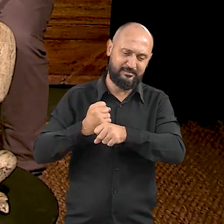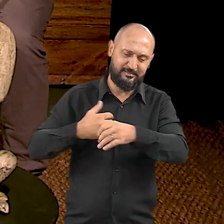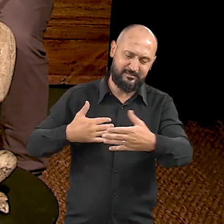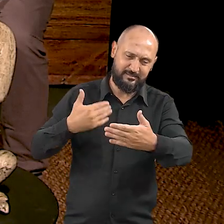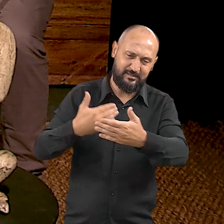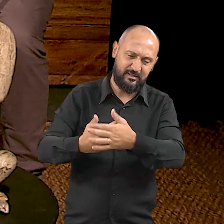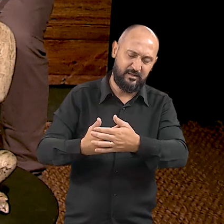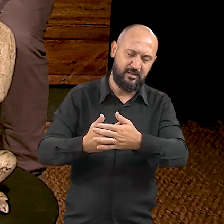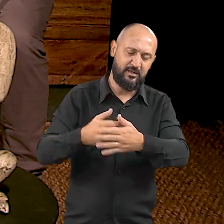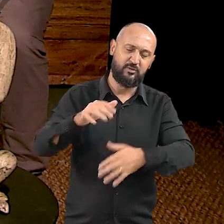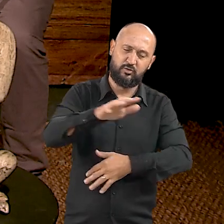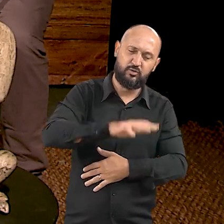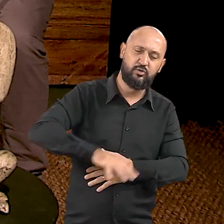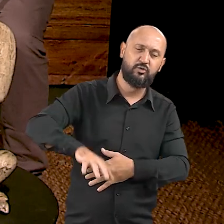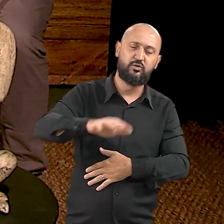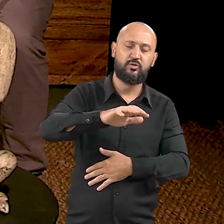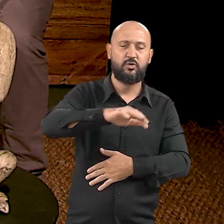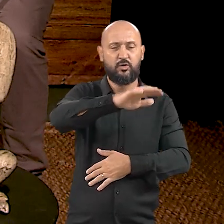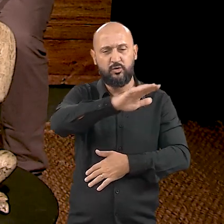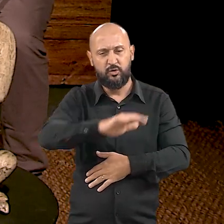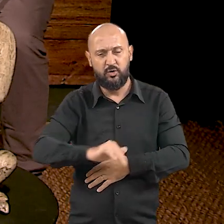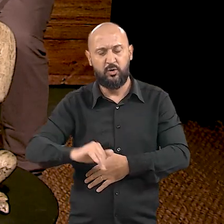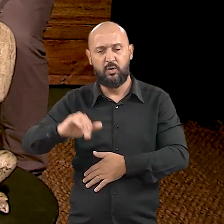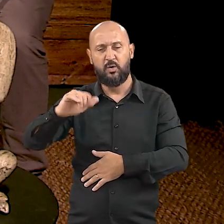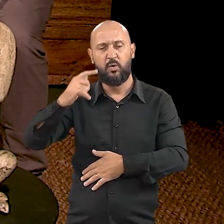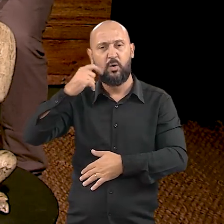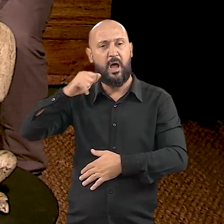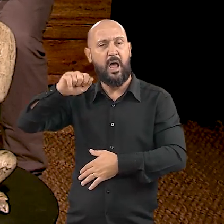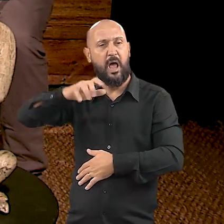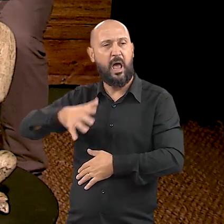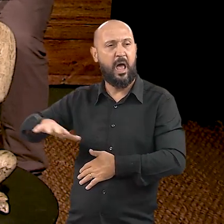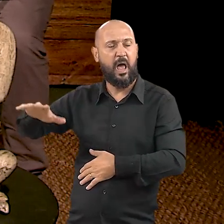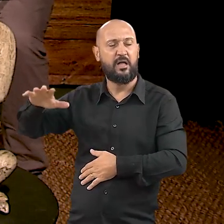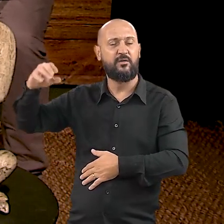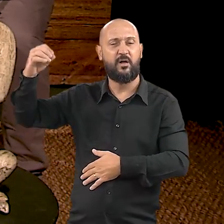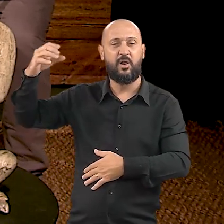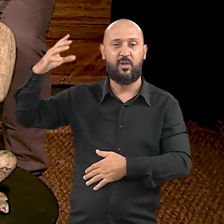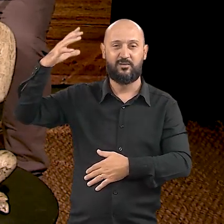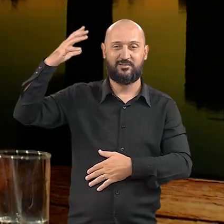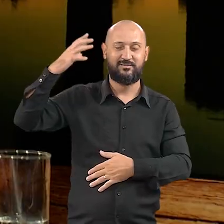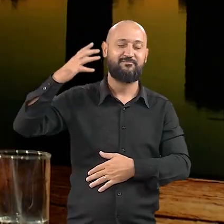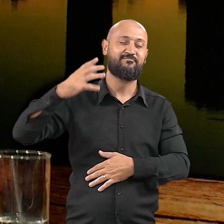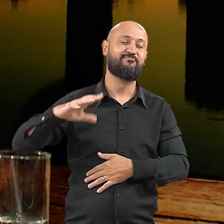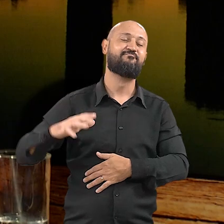alicerçou a nossa gente e a Nhecolândia trouxe a luz.